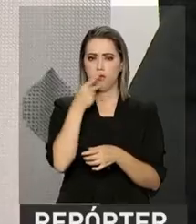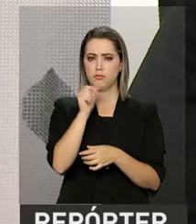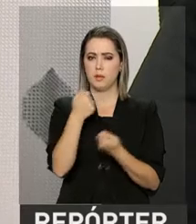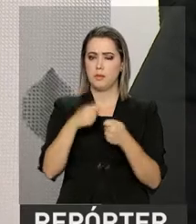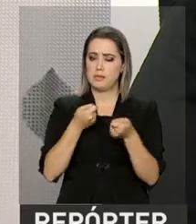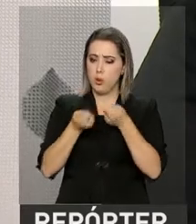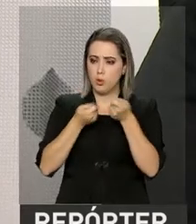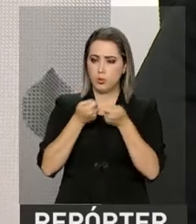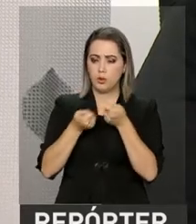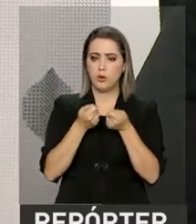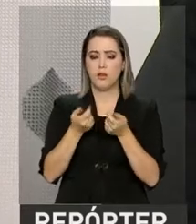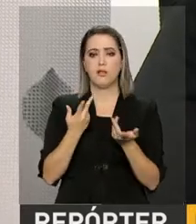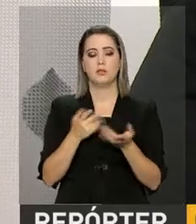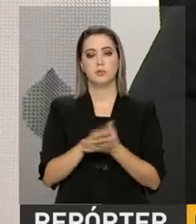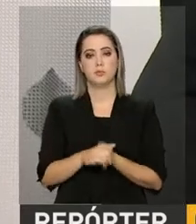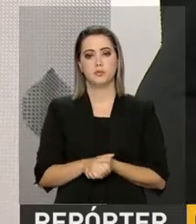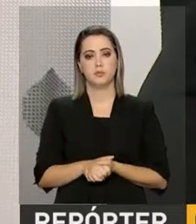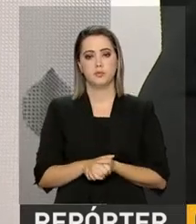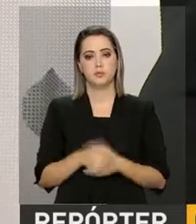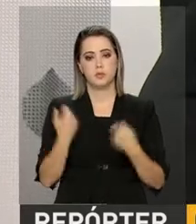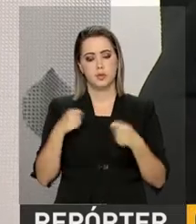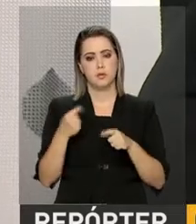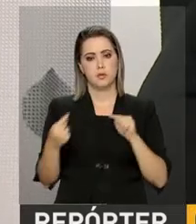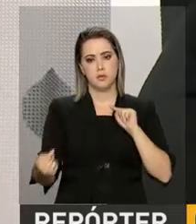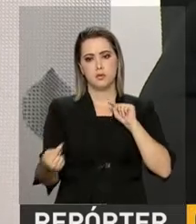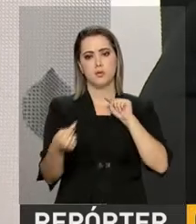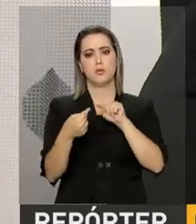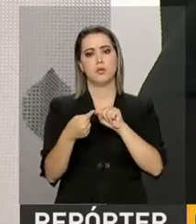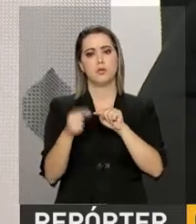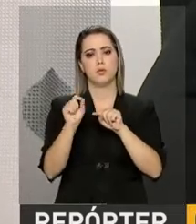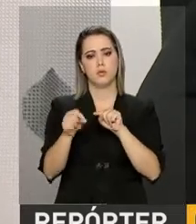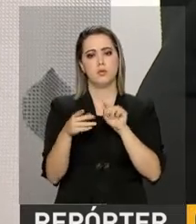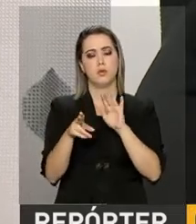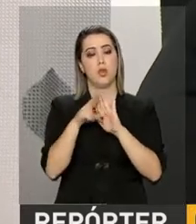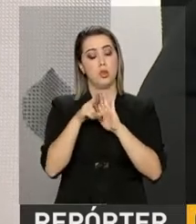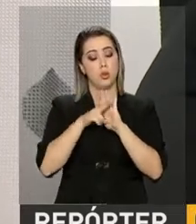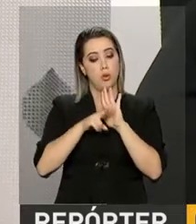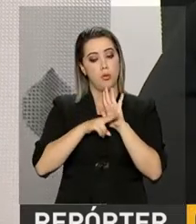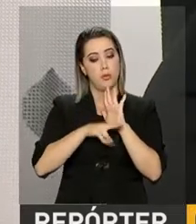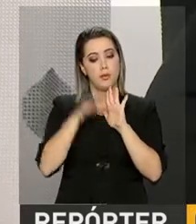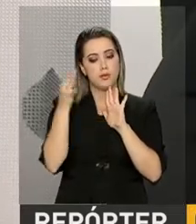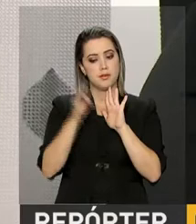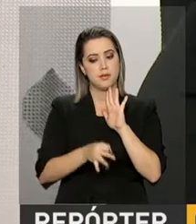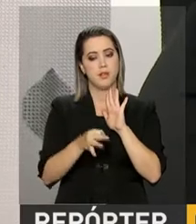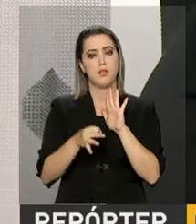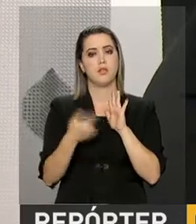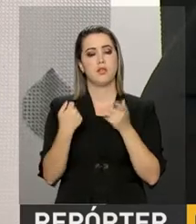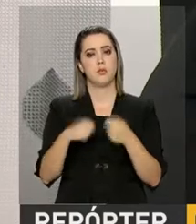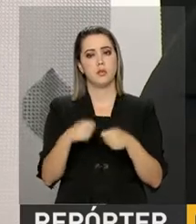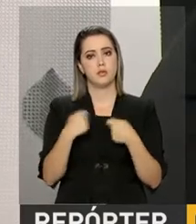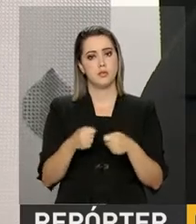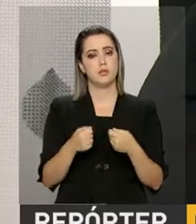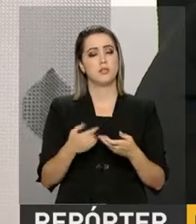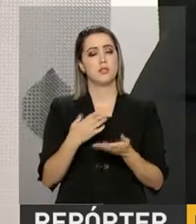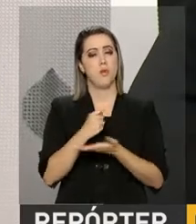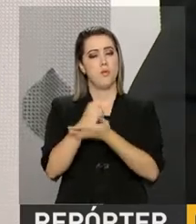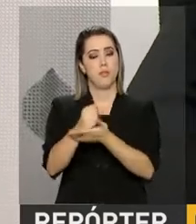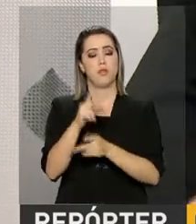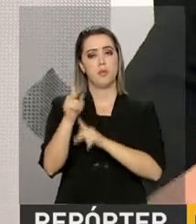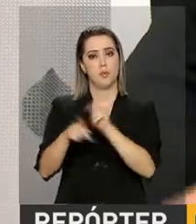uma vez direcionada e cumprir o protocolo efe quer deixar 24 horas disponível à população